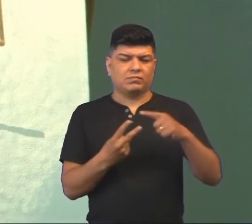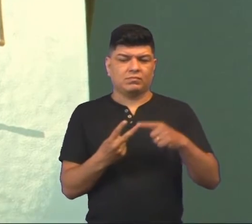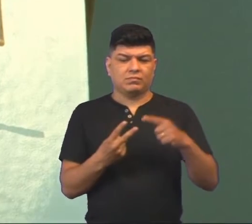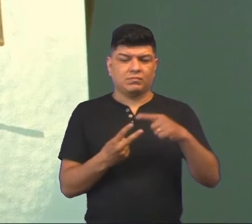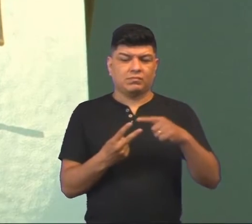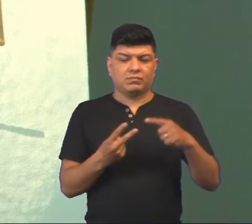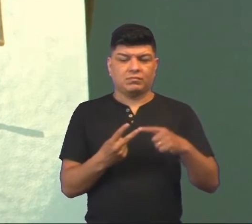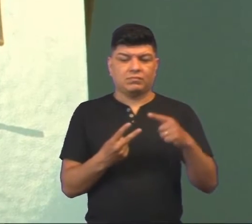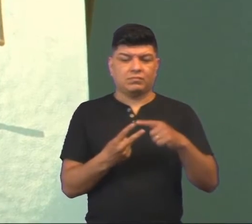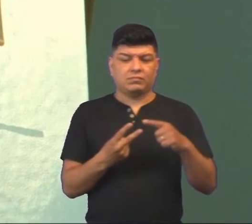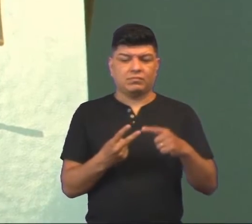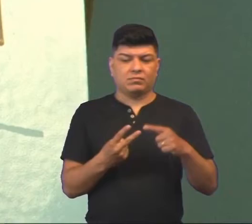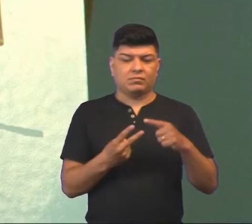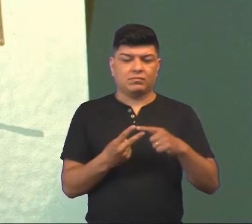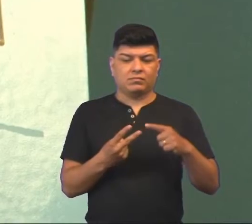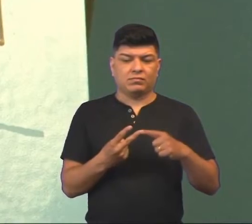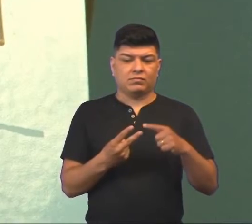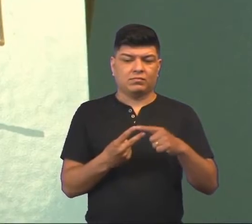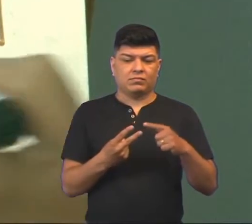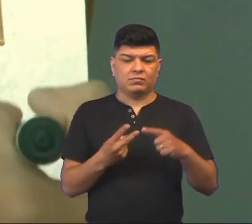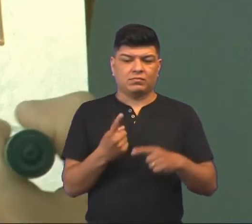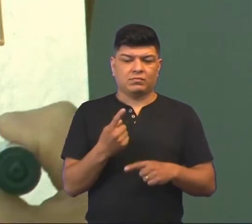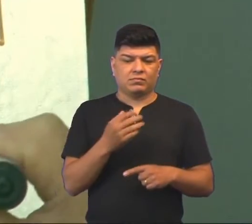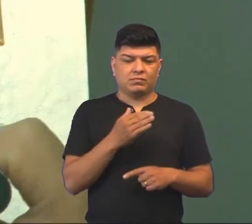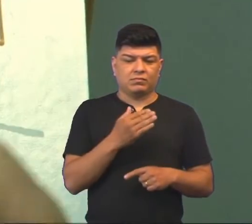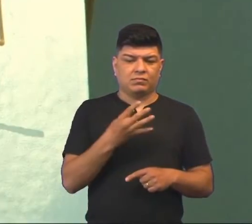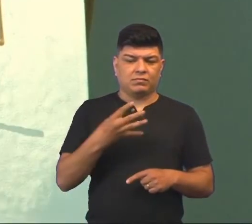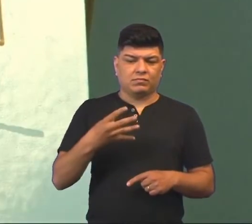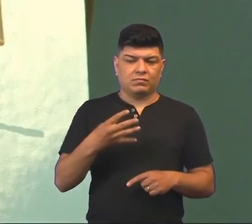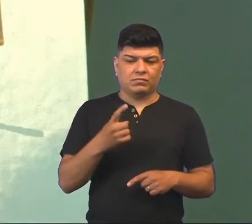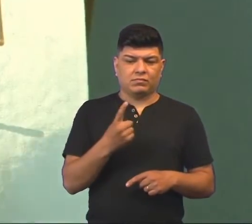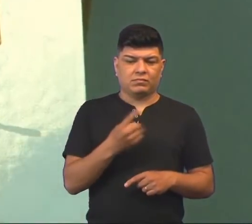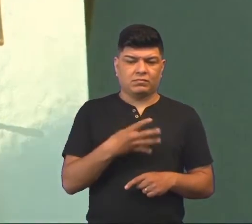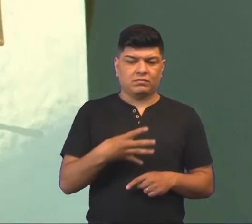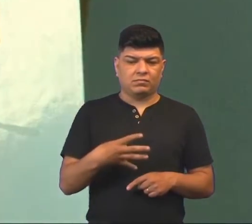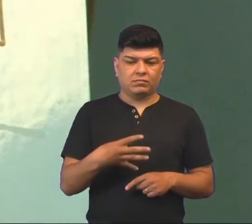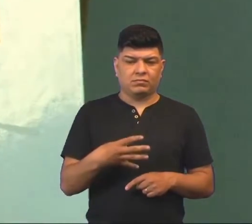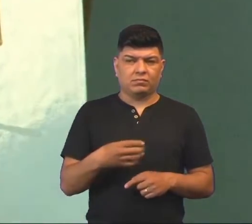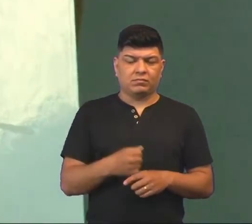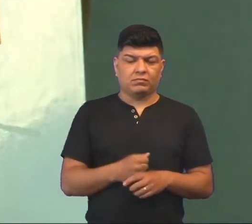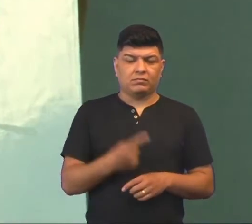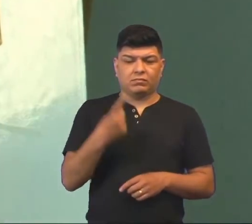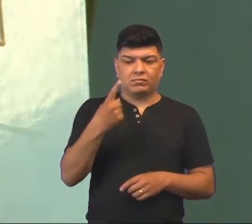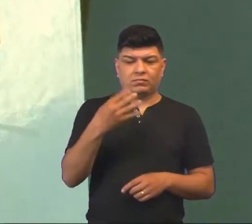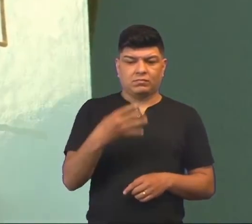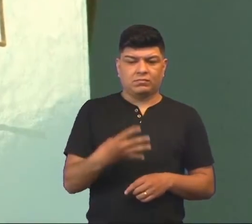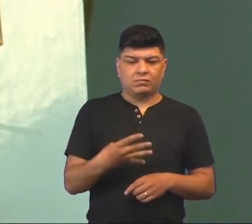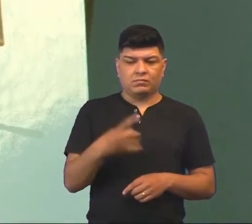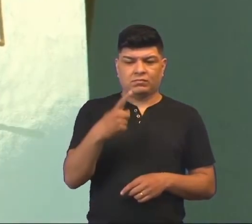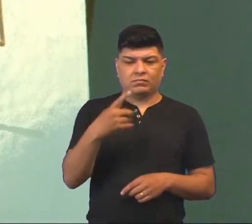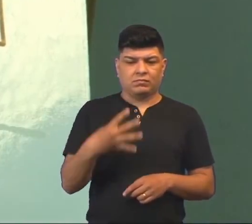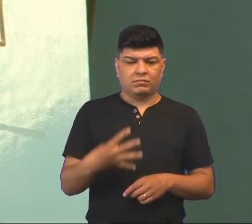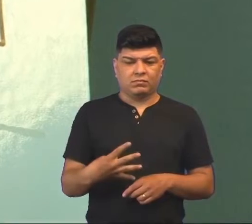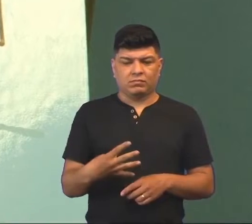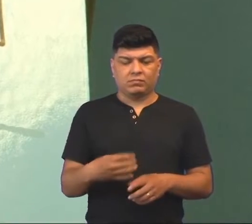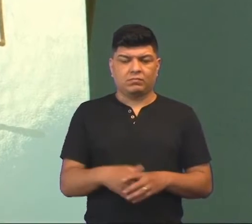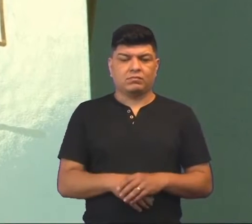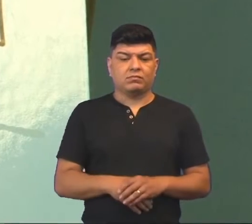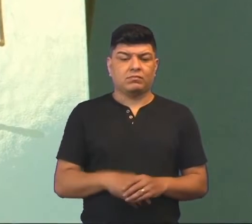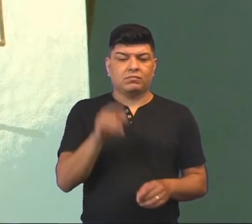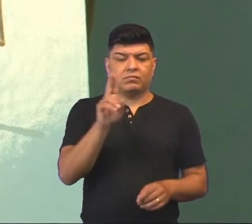dessa aqui, ó, que seja 1/4 mais 1/4. Ou seja, é a mesma coisa de eu